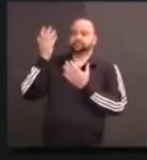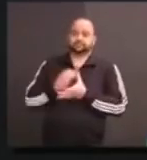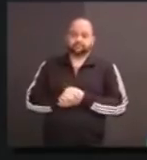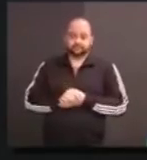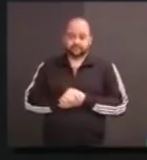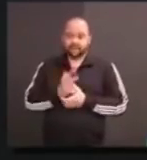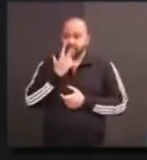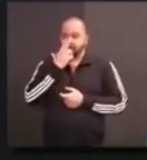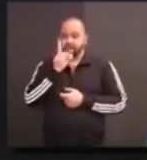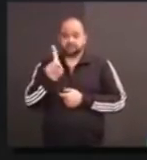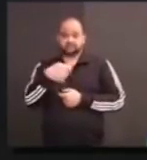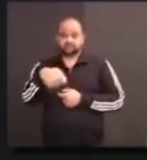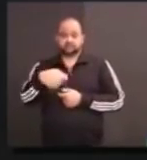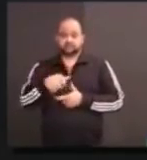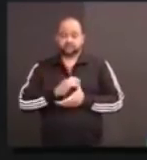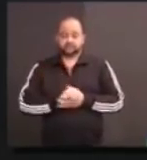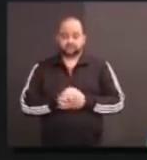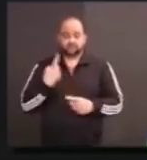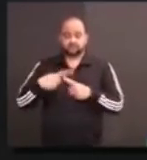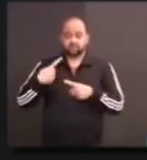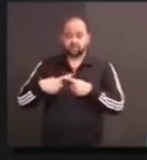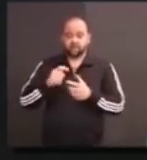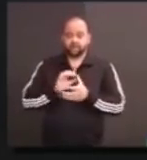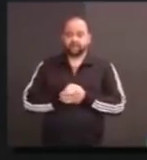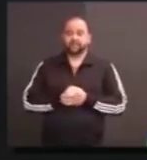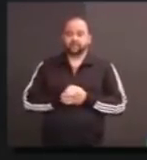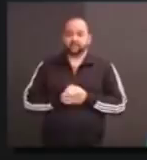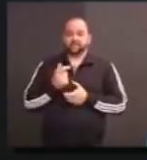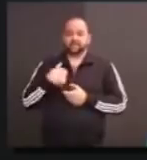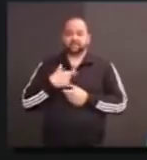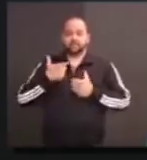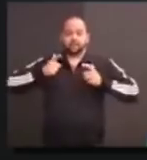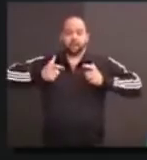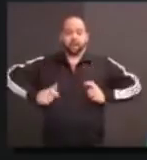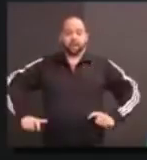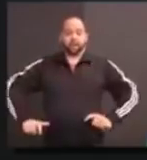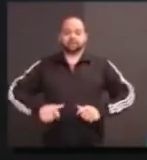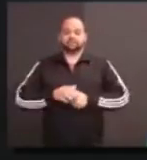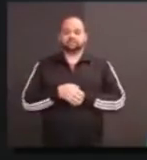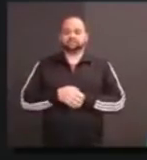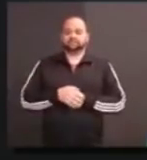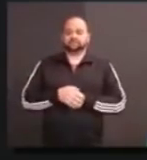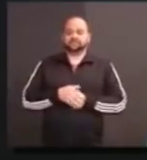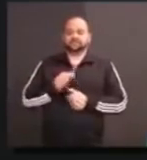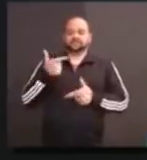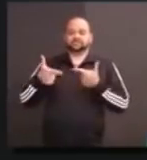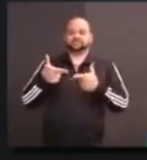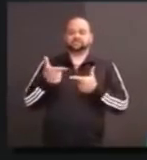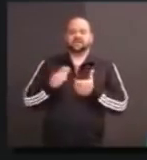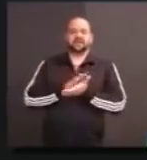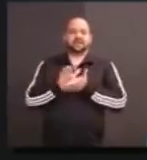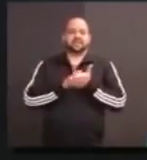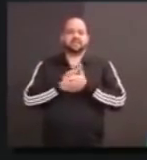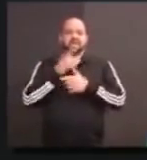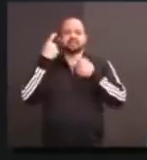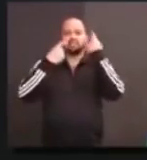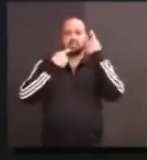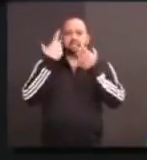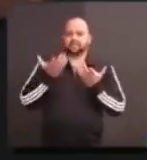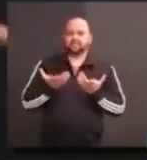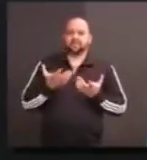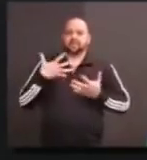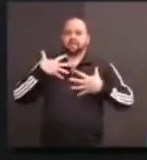Acham que não precisam, porque estão imunes da perturbação, imunes